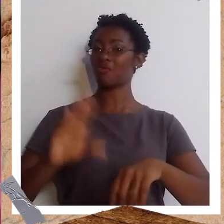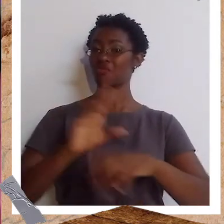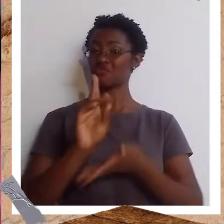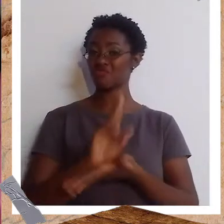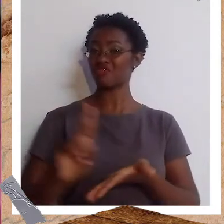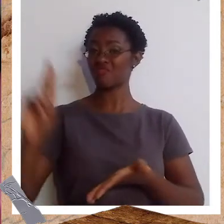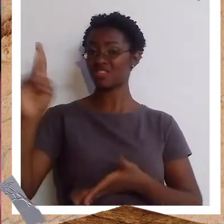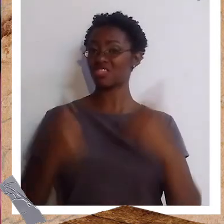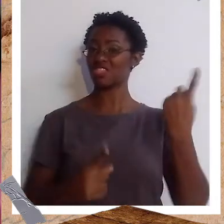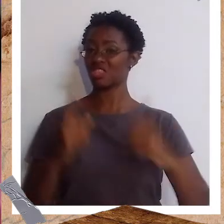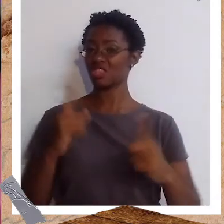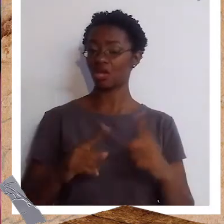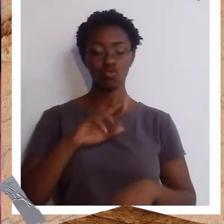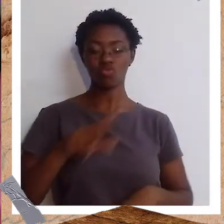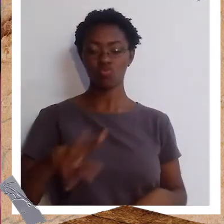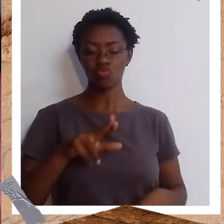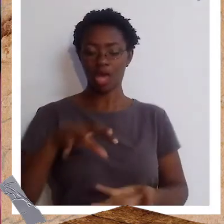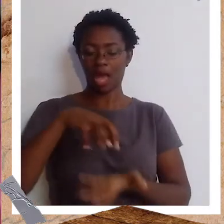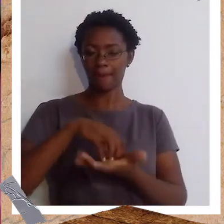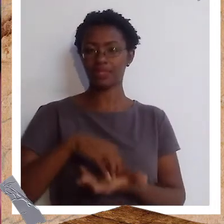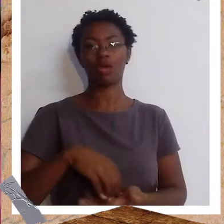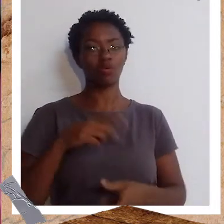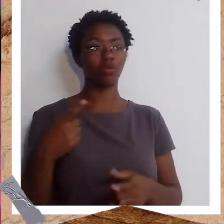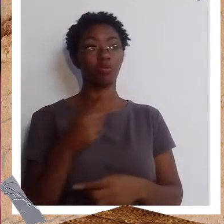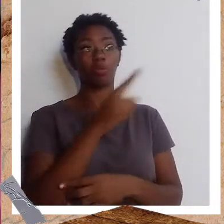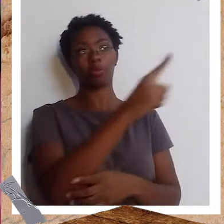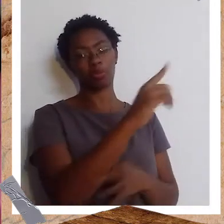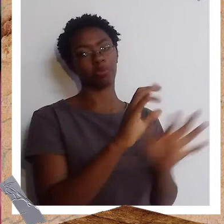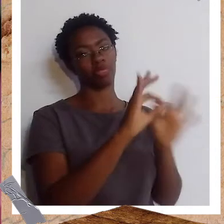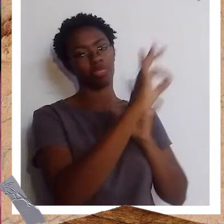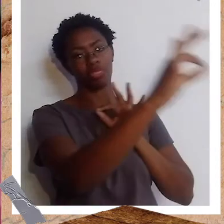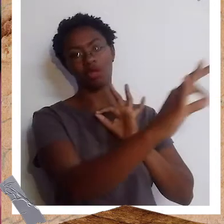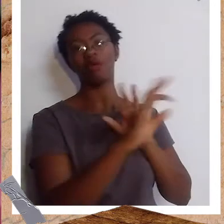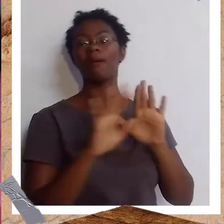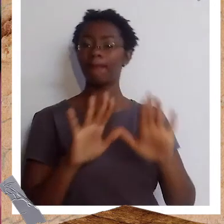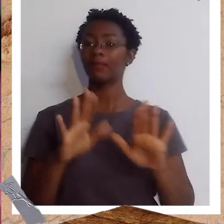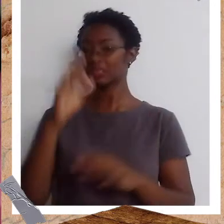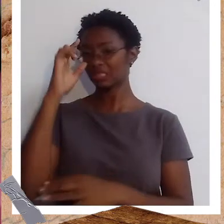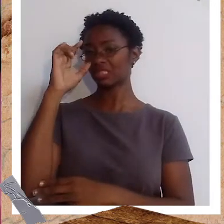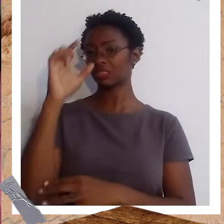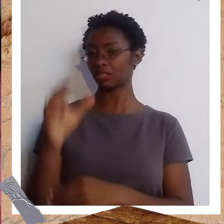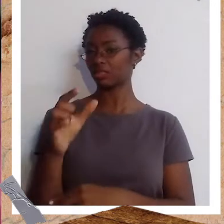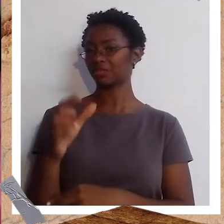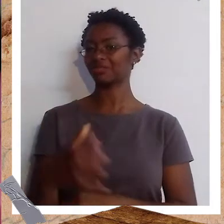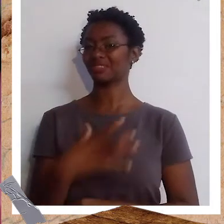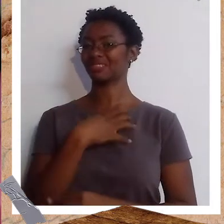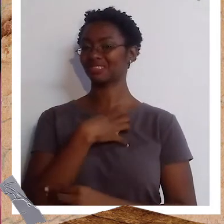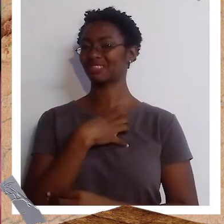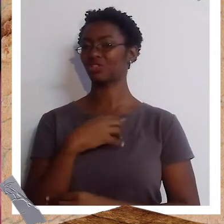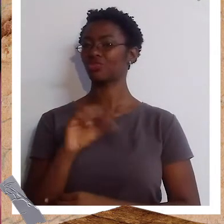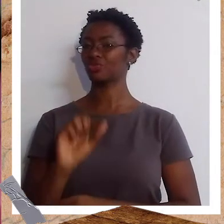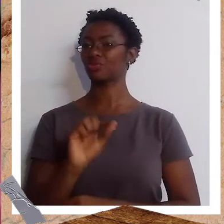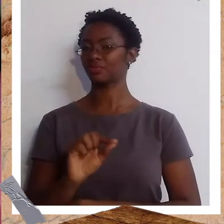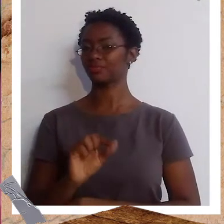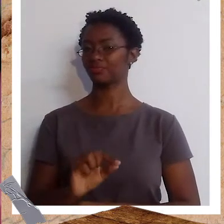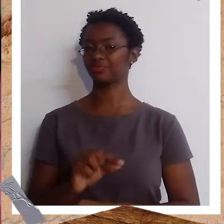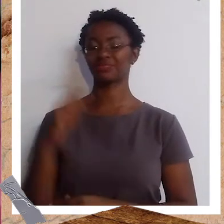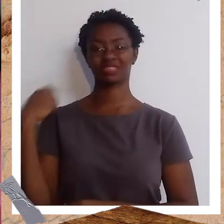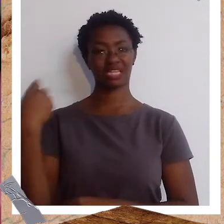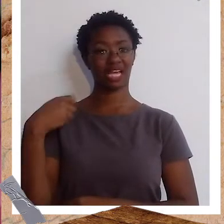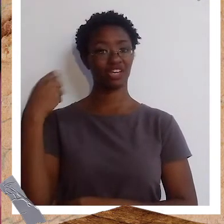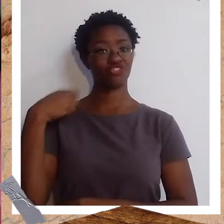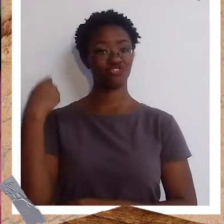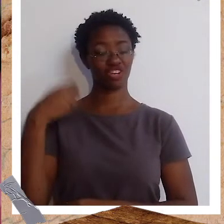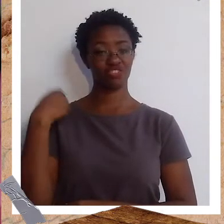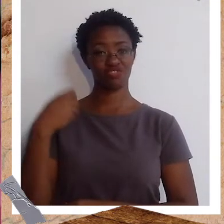não em Santiago, no interior de lá. Então, é muito interessante. As impressões, na edição argentina